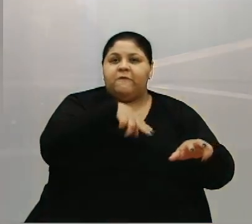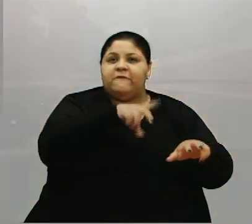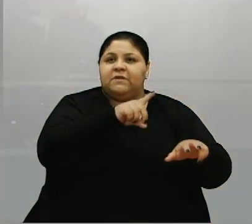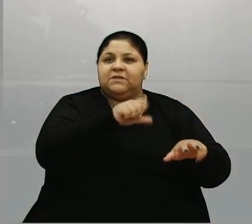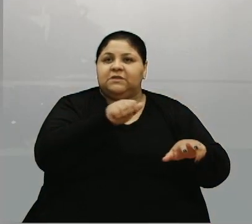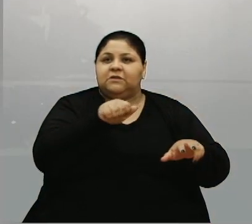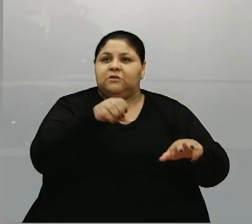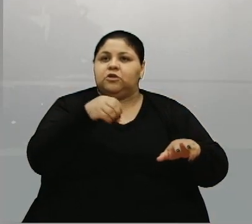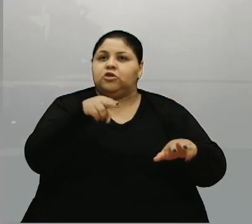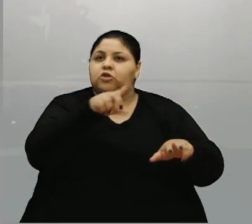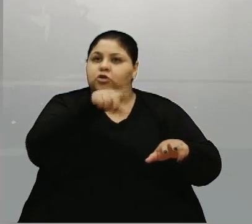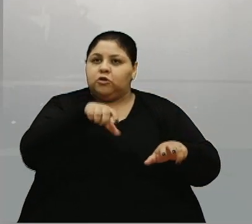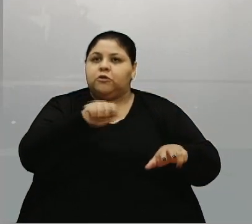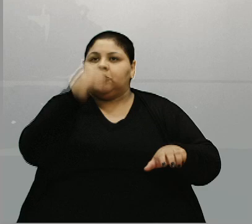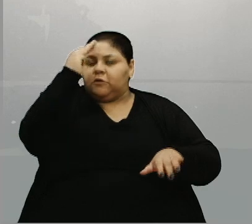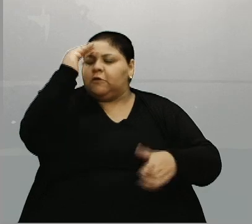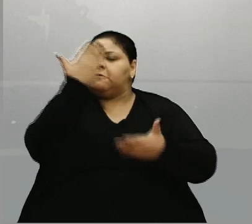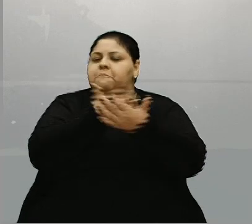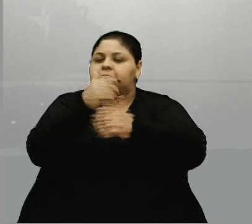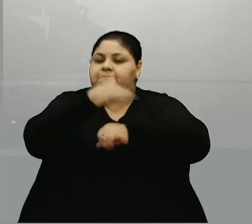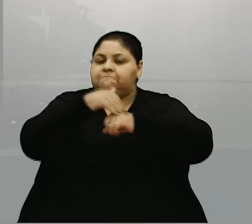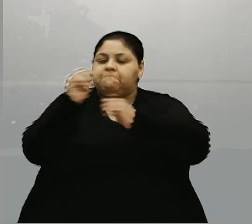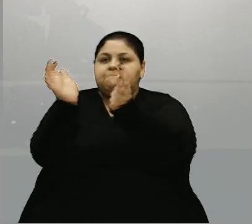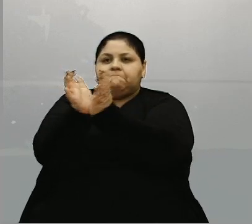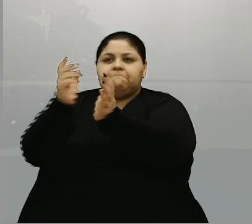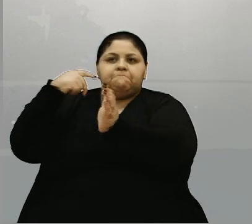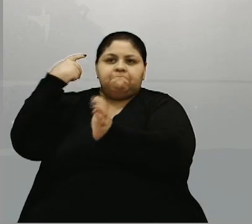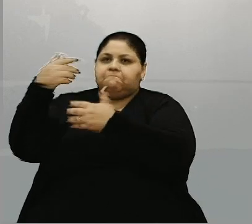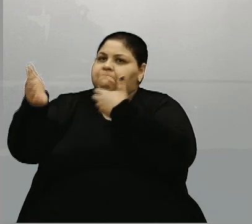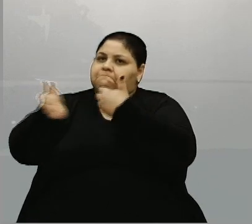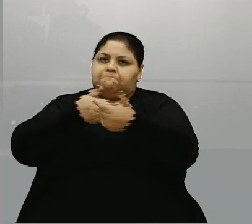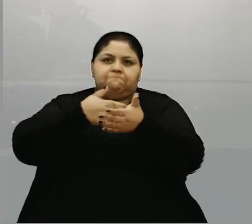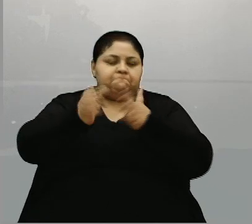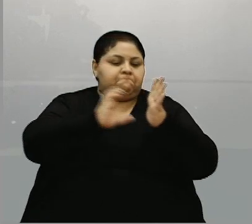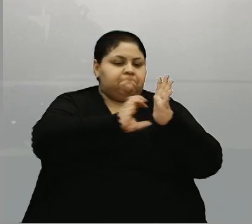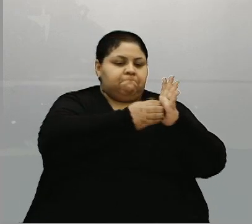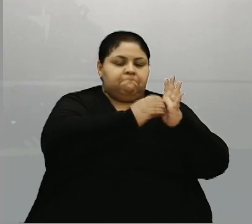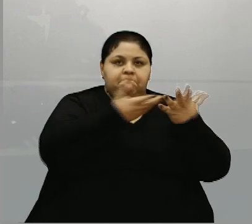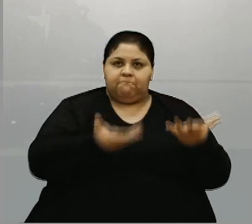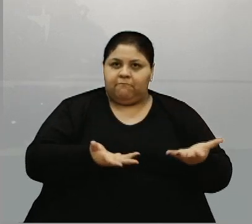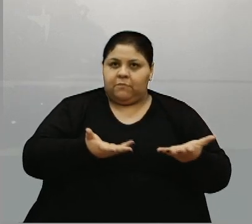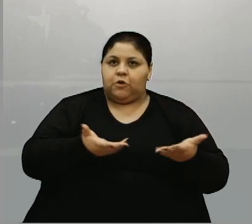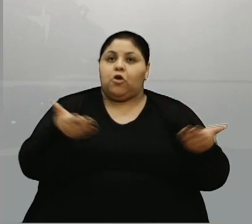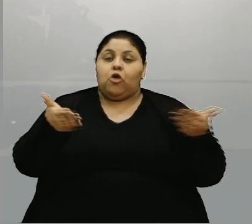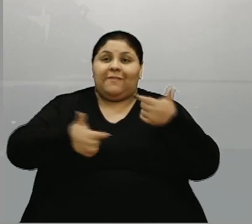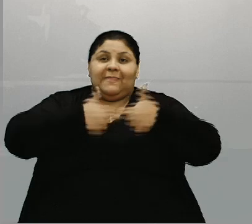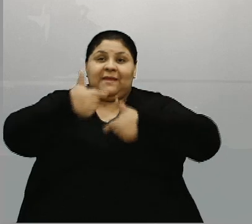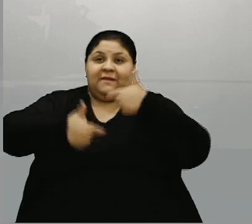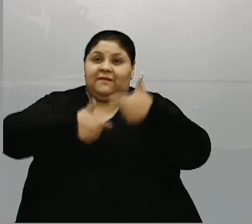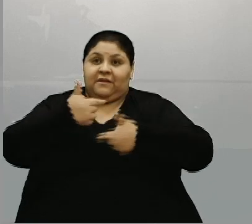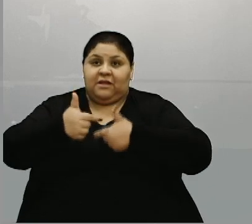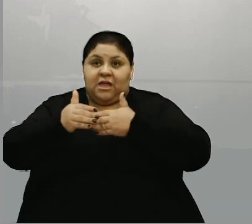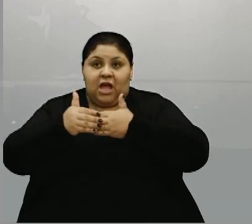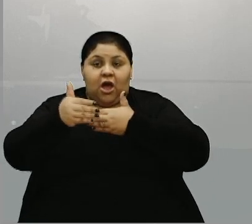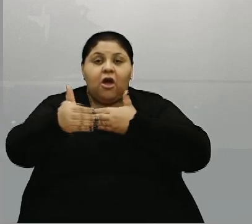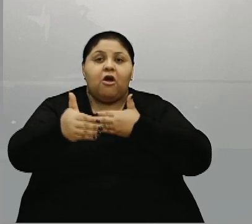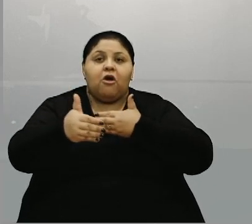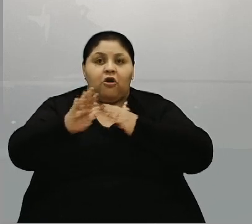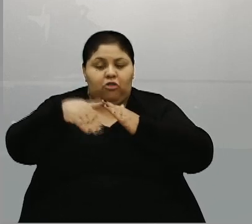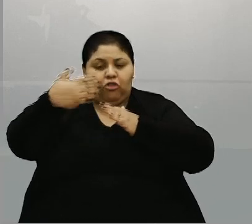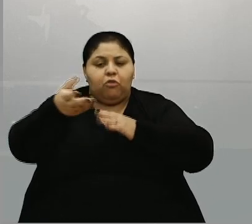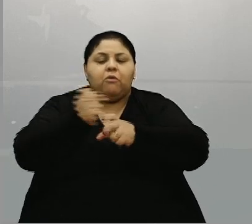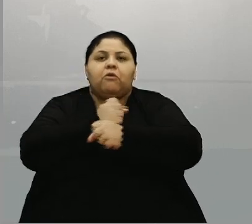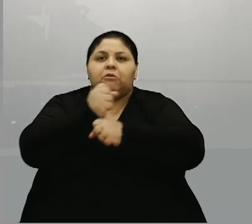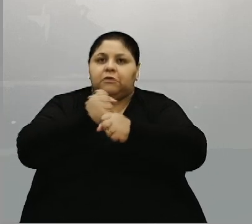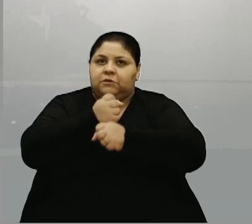que eu e os meus queridos colegas aqui, independente de partido, estaremos trabalhando daqui para frente e nos próximos anos,